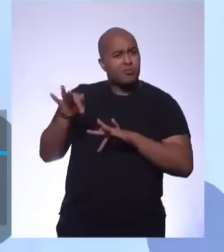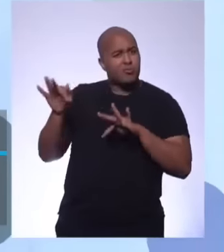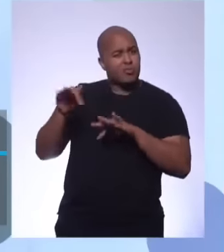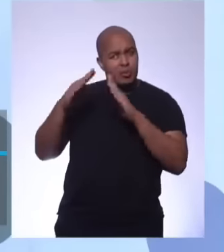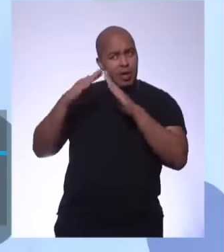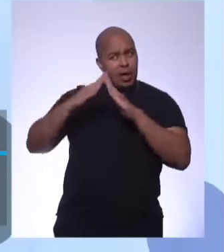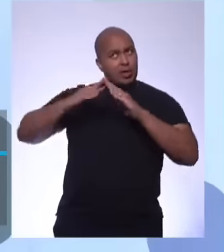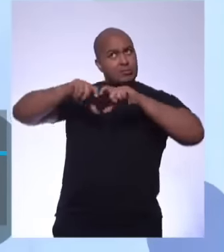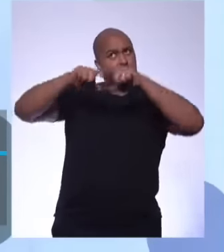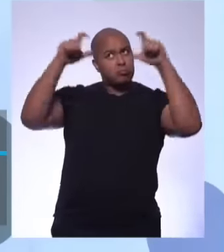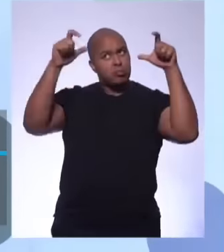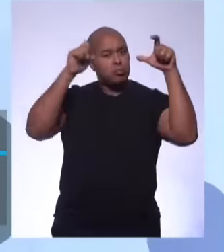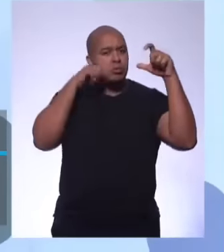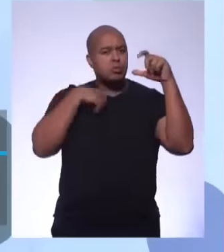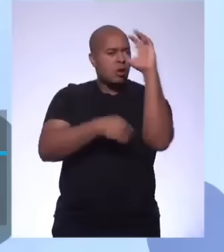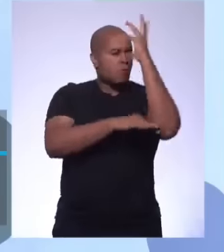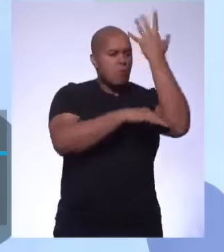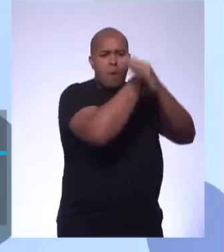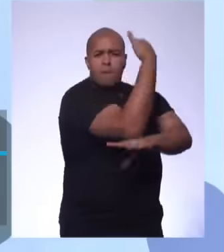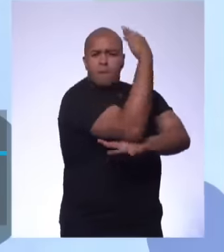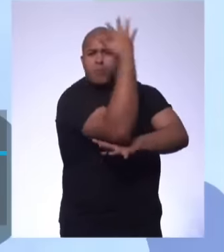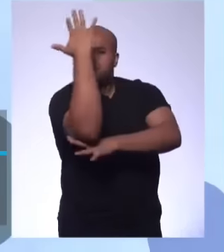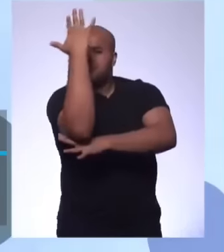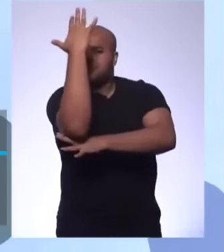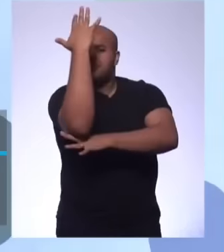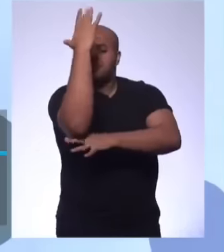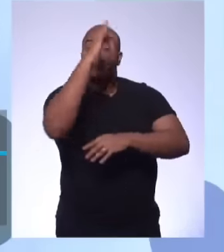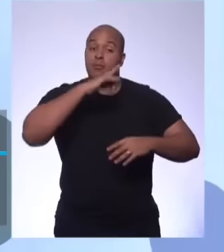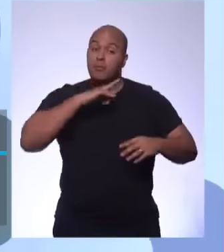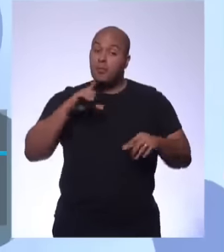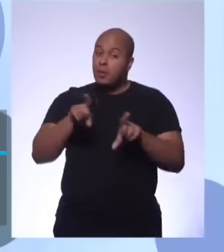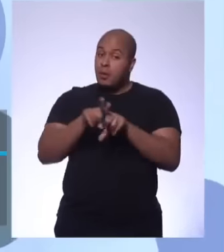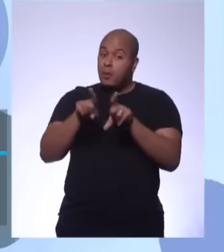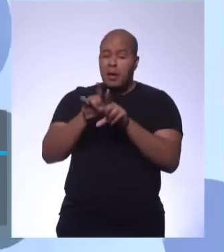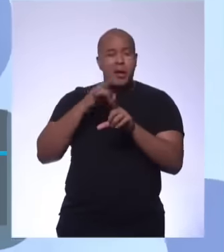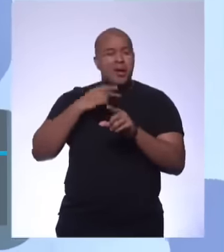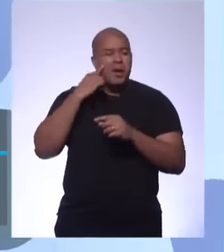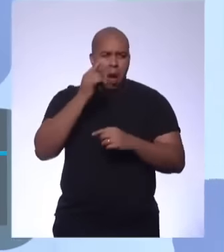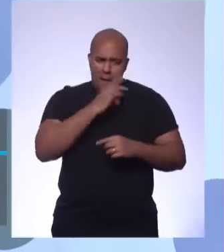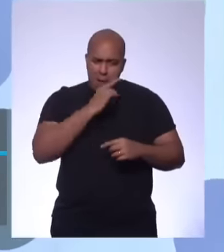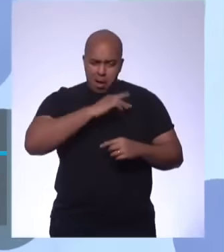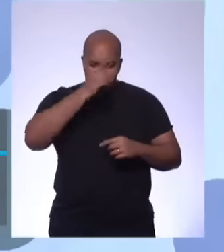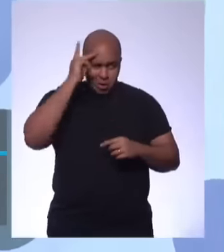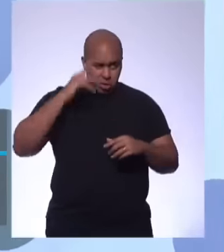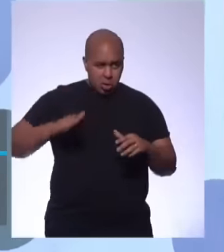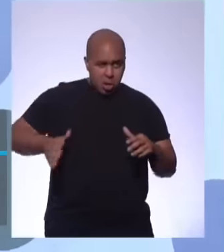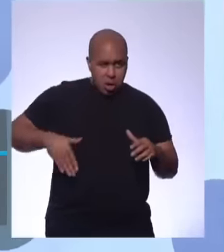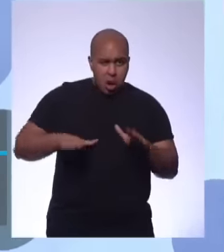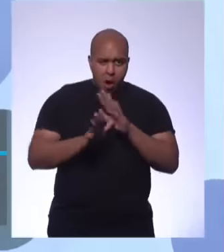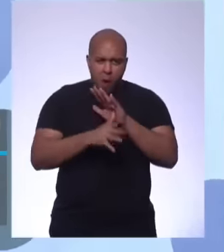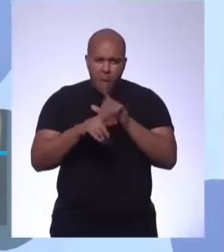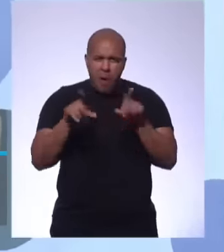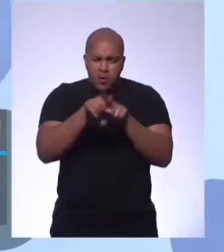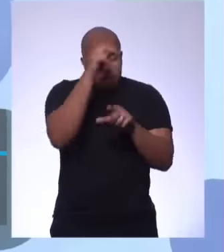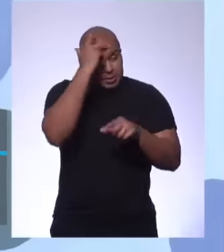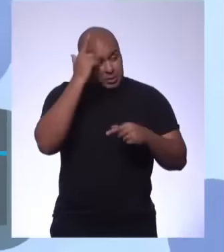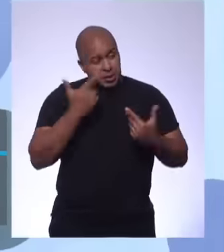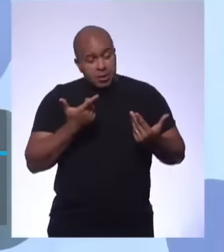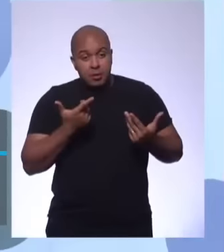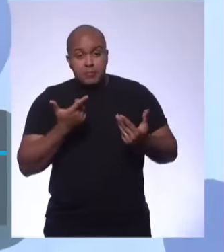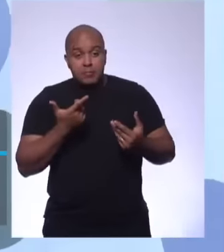grandes extensões de florestas. E existia aí tanto o medo dos ladrões, né, de saqueadores, como